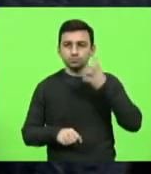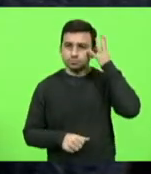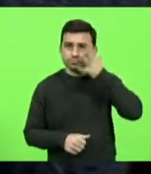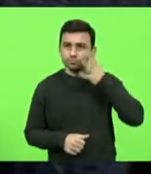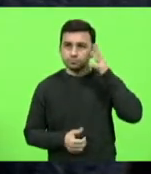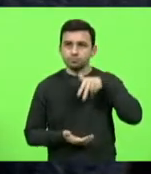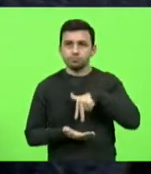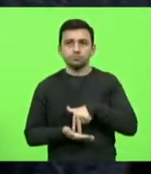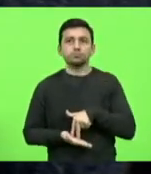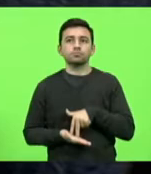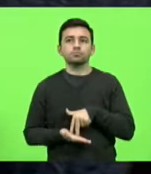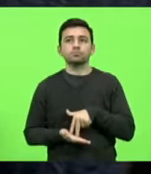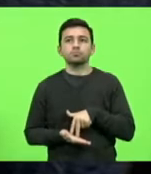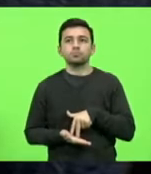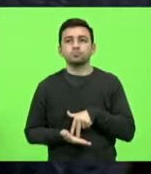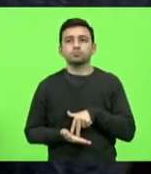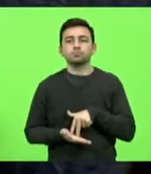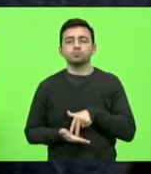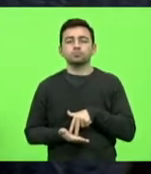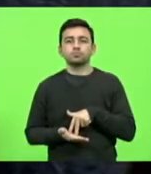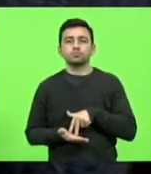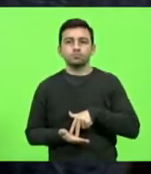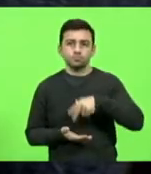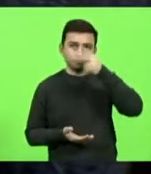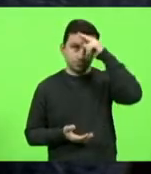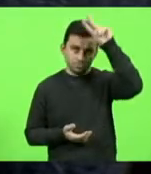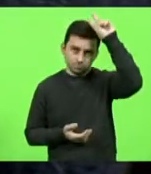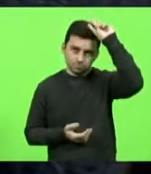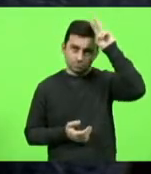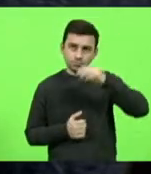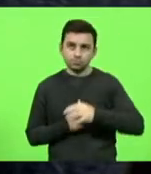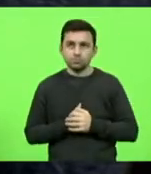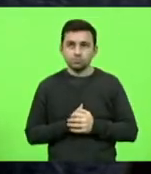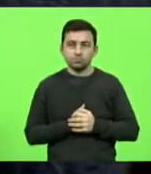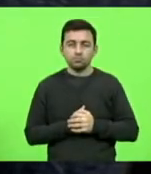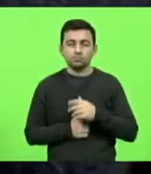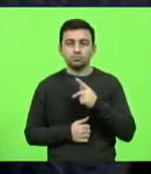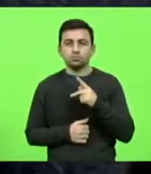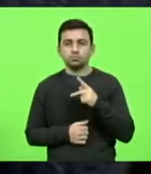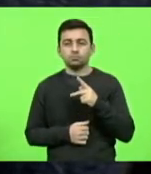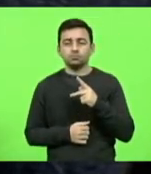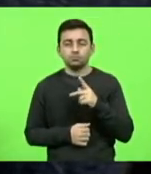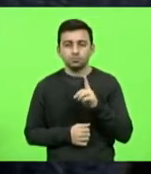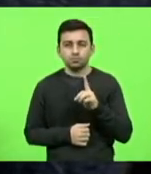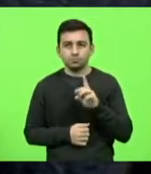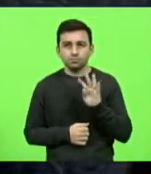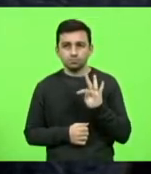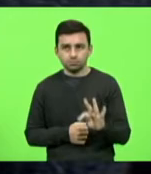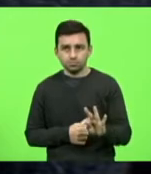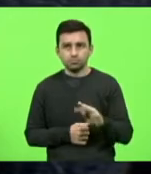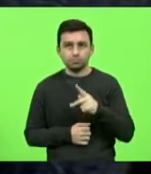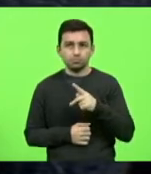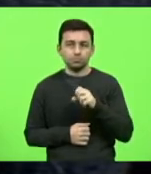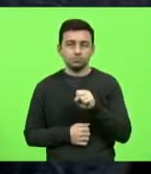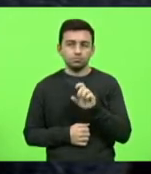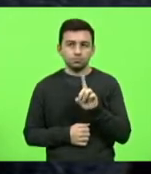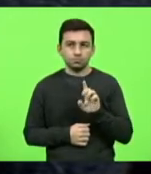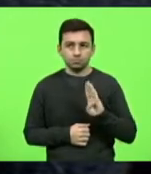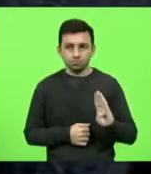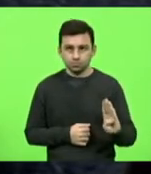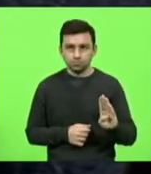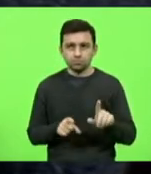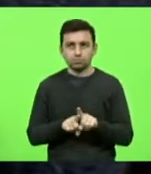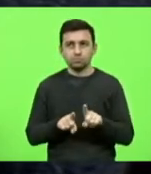palavra os senhores deputados. Doutor Vicente Caro Prezo, bloco PDT, PSDB, Republicanos. Silvio